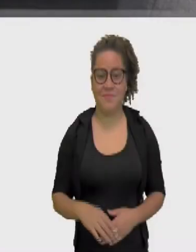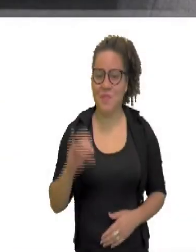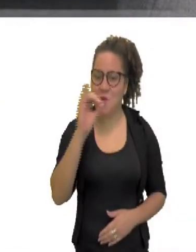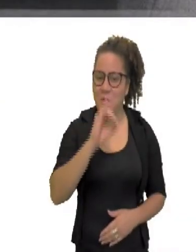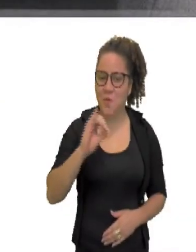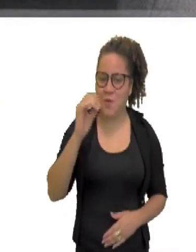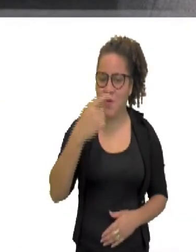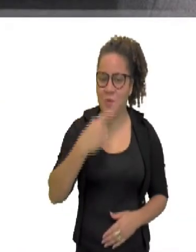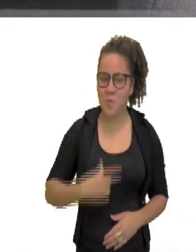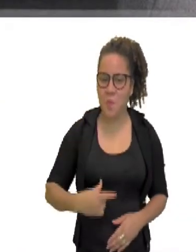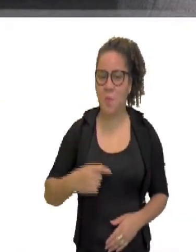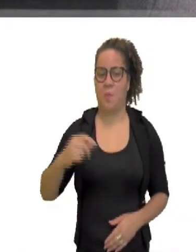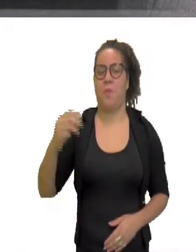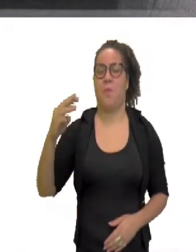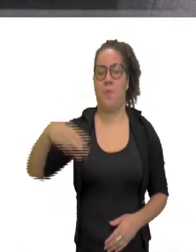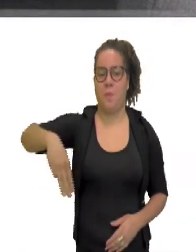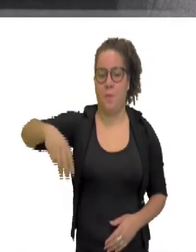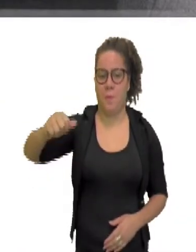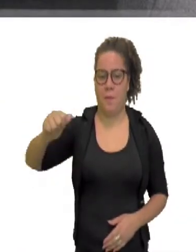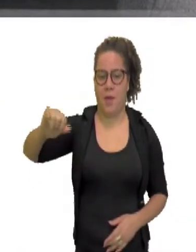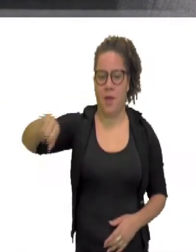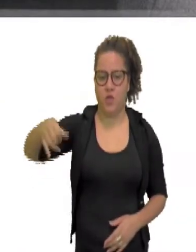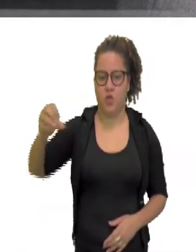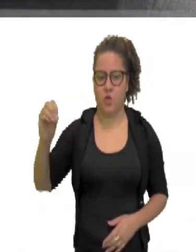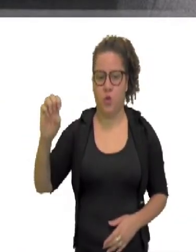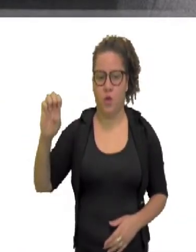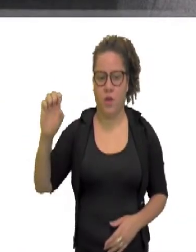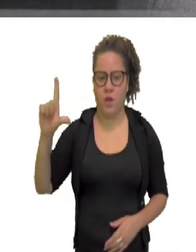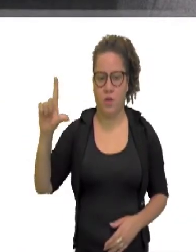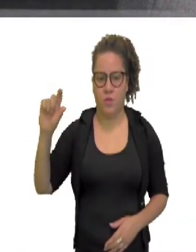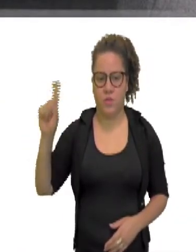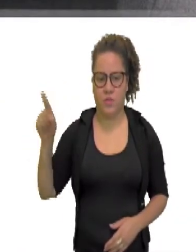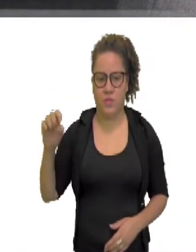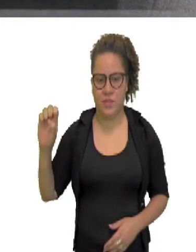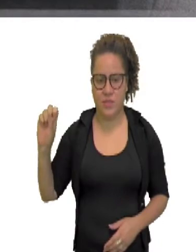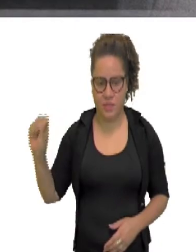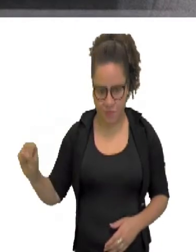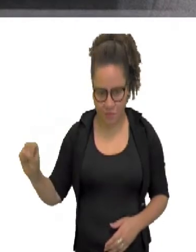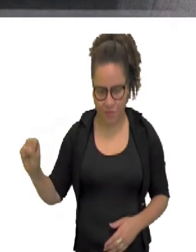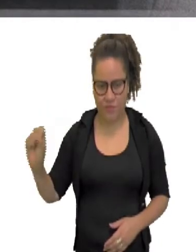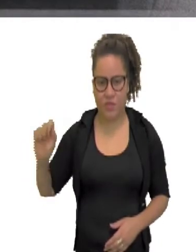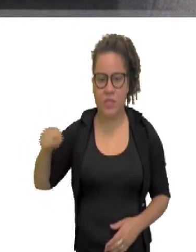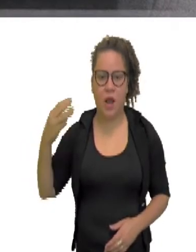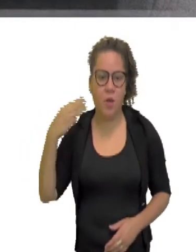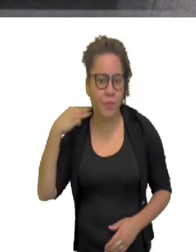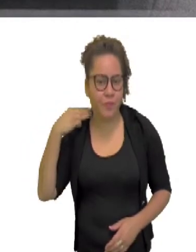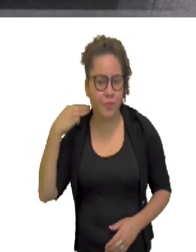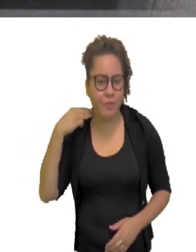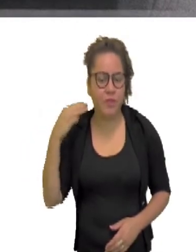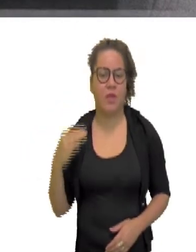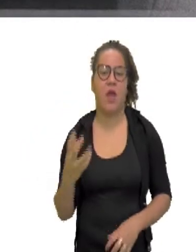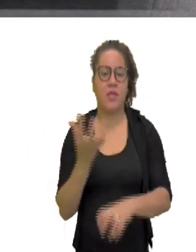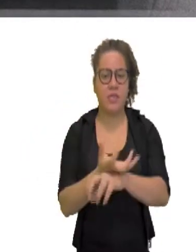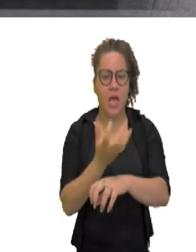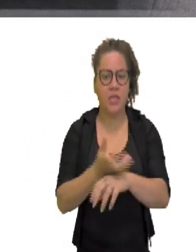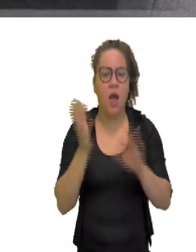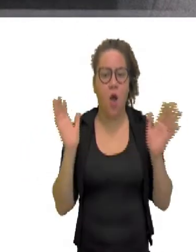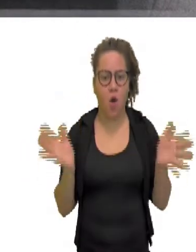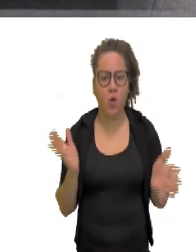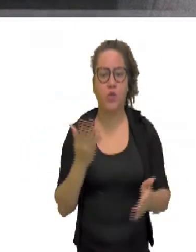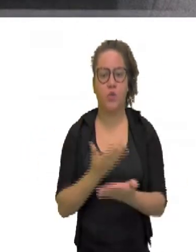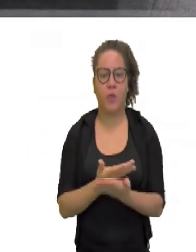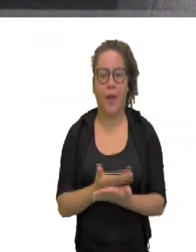Oi, sou a professora Majoelza Sloring. Nós vamos estudar o componente curricular de ciências. O nosso tema,